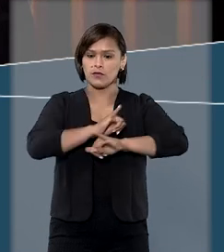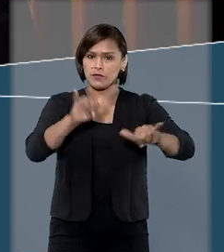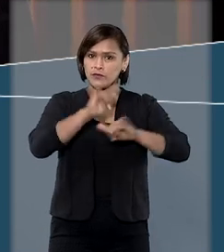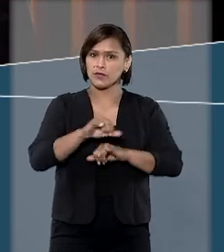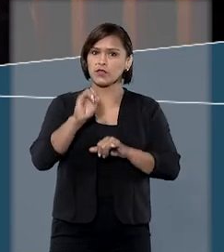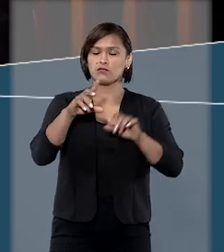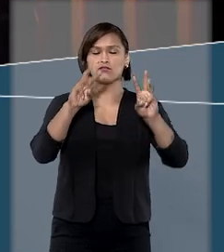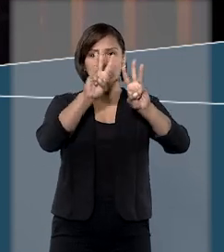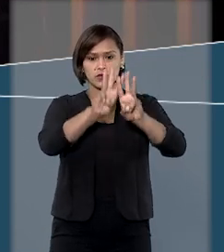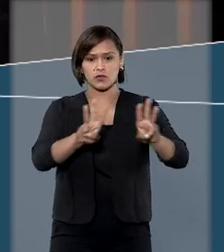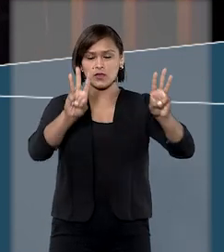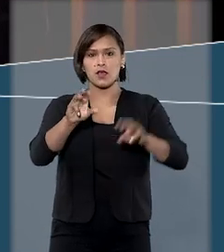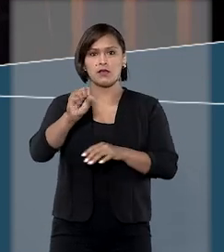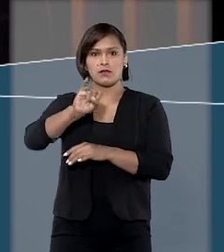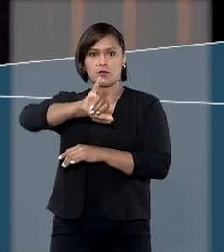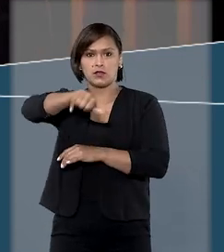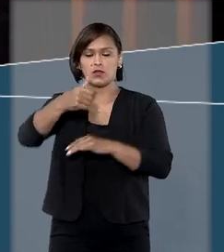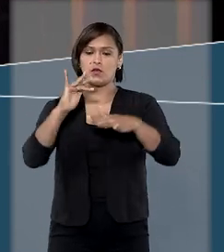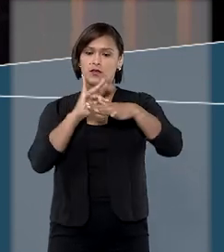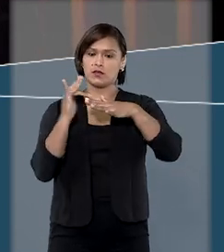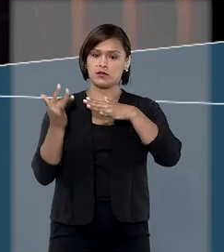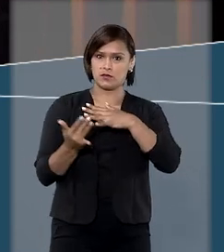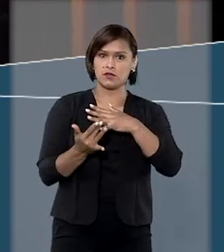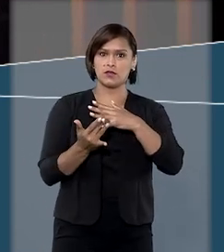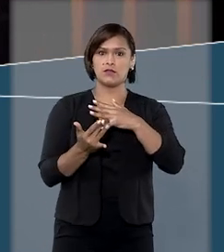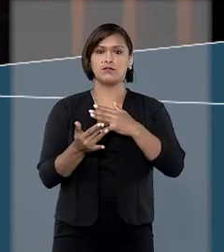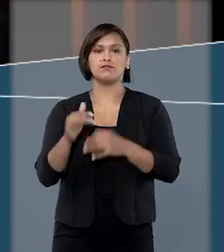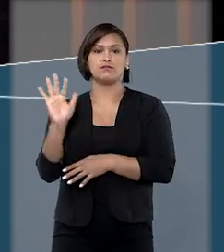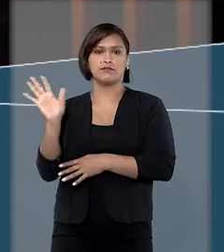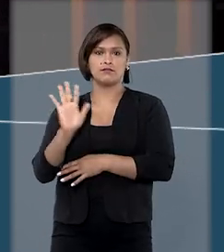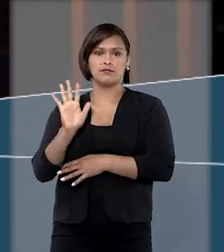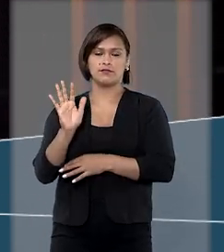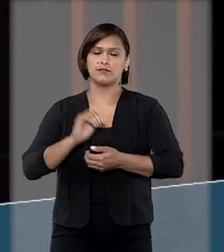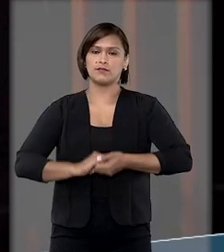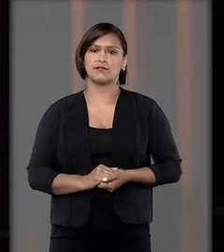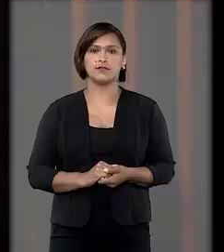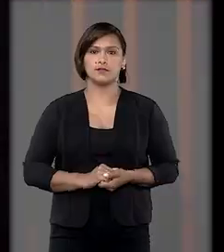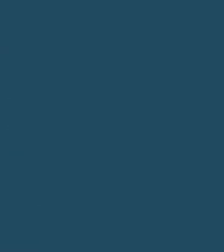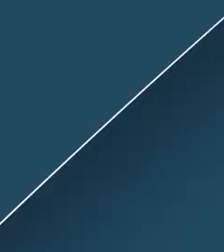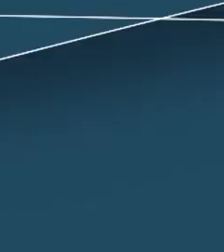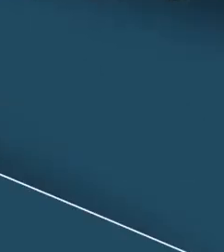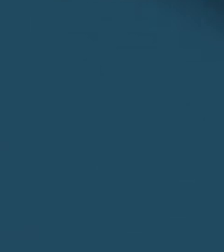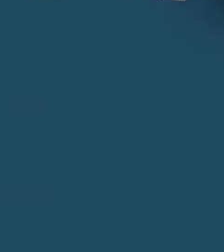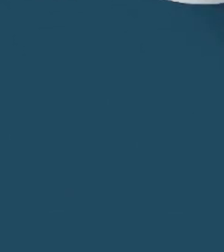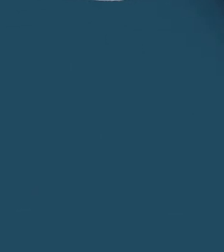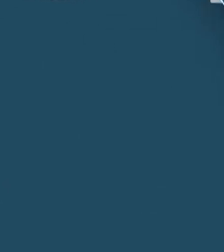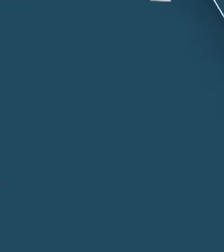notícias, é só acessar o site do STJ e as nossas redes sociais. Até a próxima!